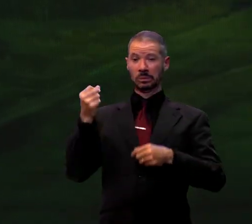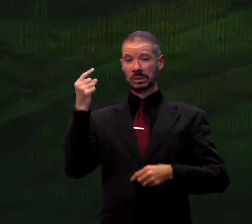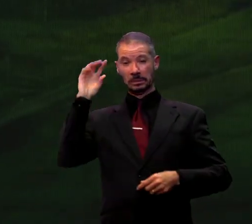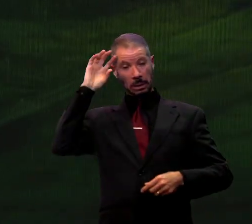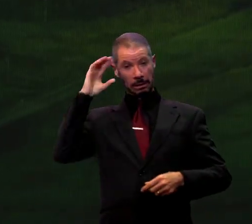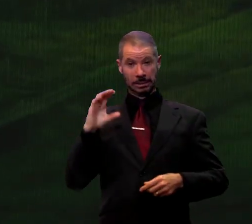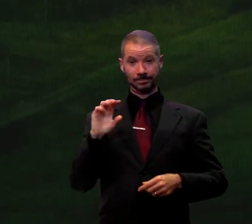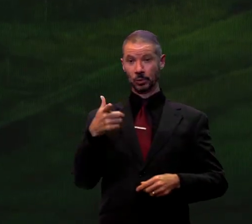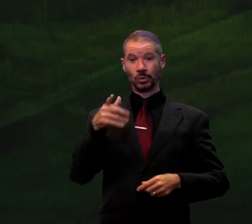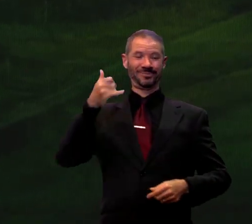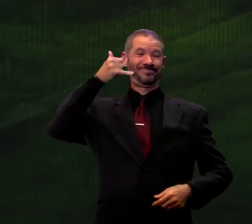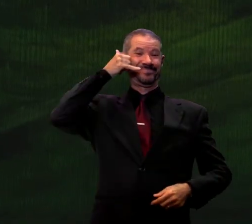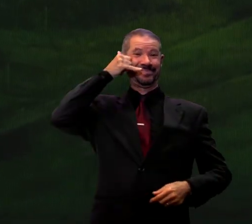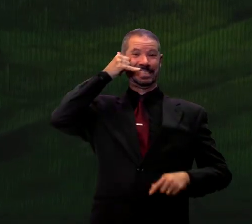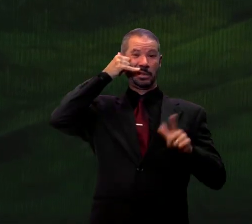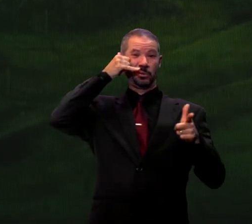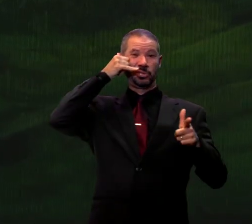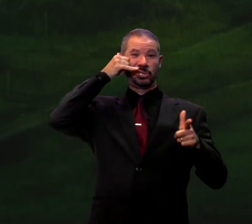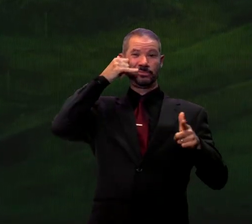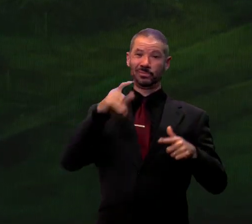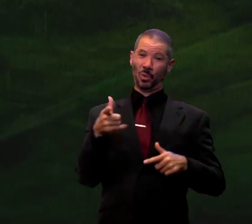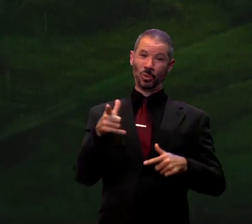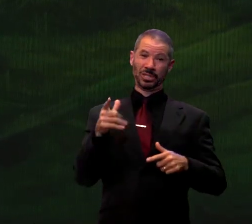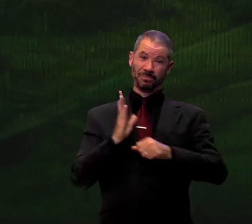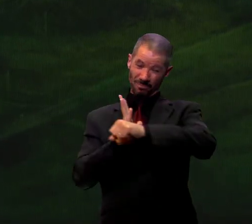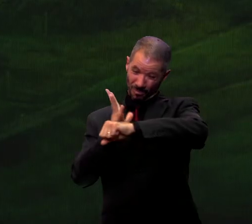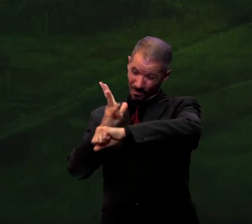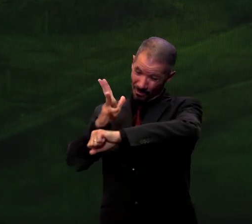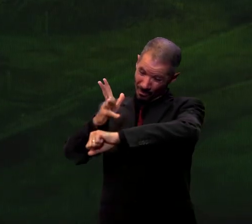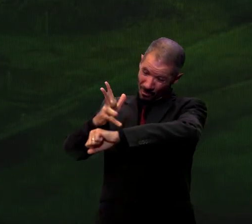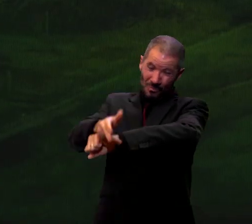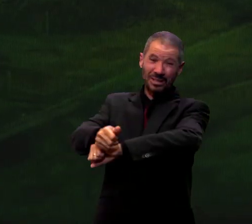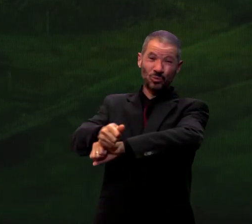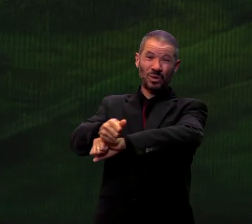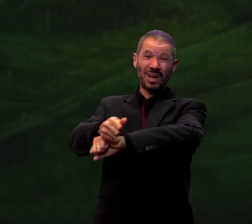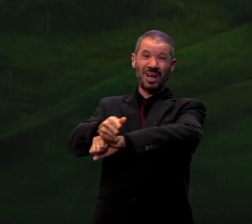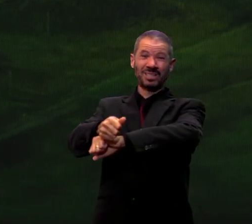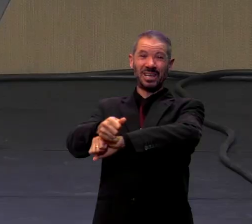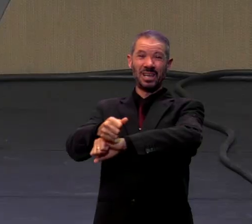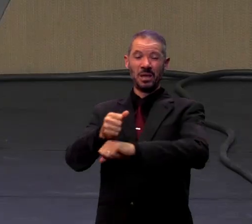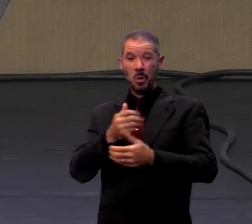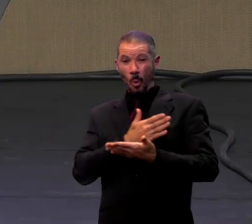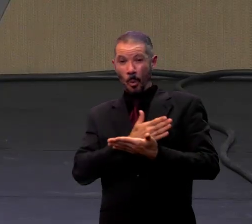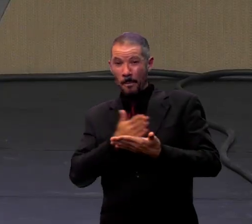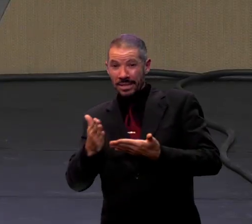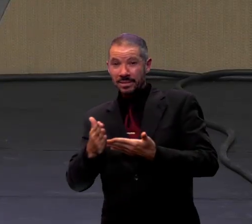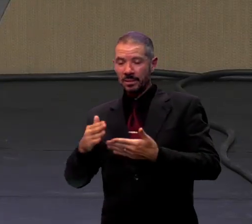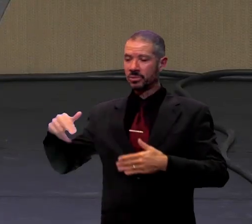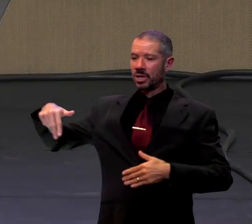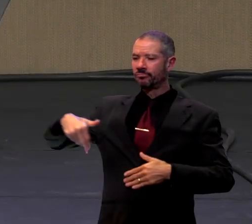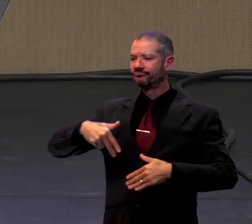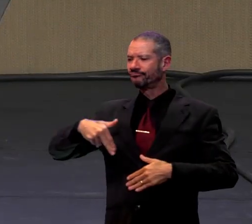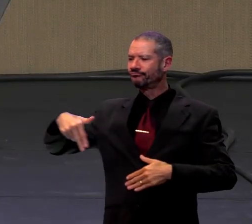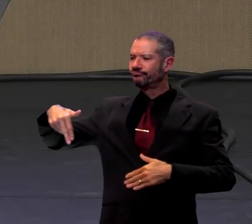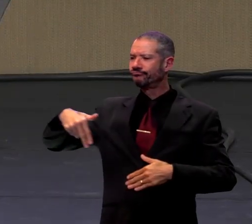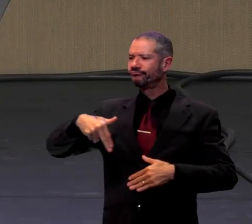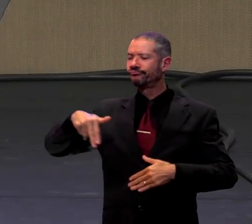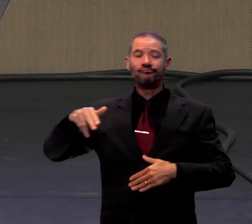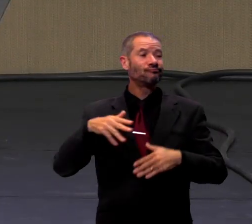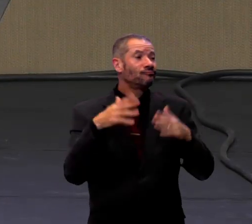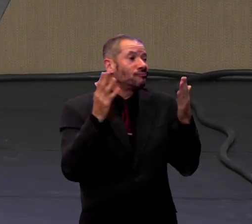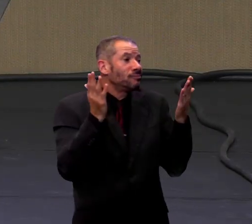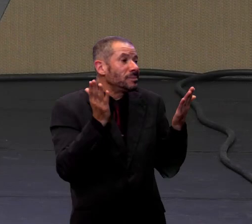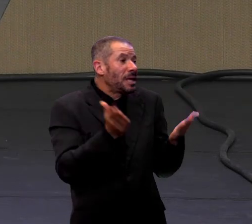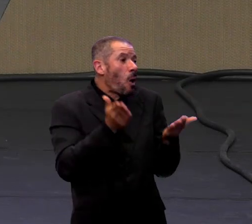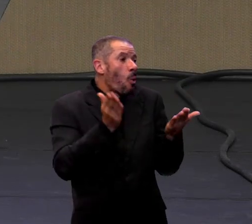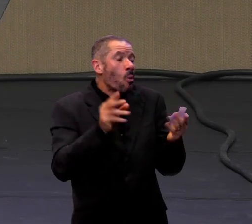novo, não tinha celular, não tinha telefone, madrugada dentro, e começamos a trilhar um caminho. E agora? O